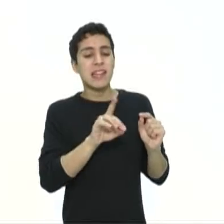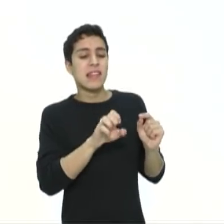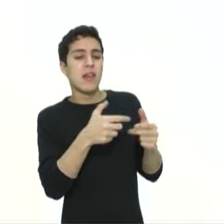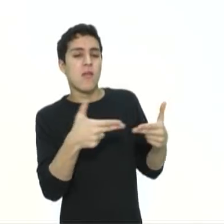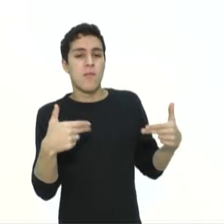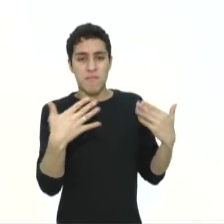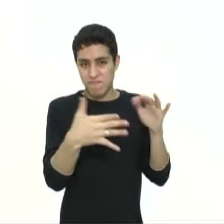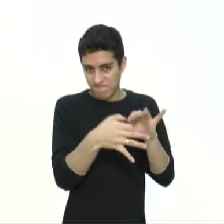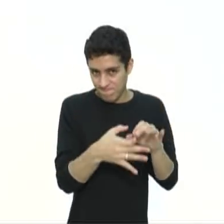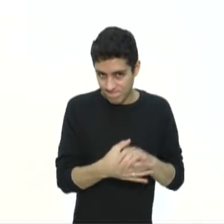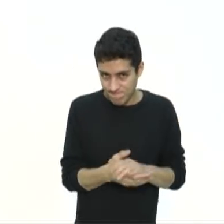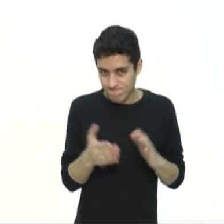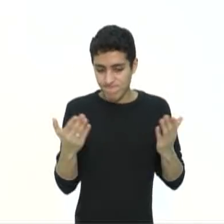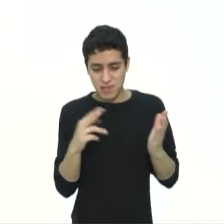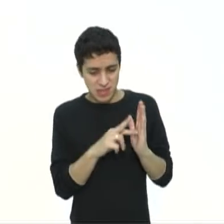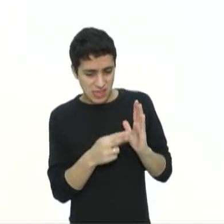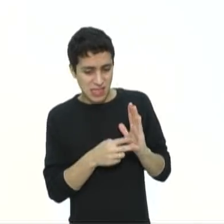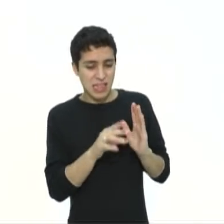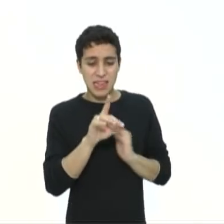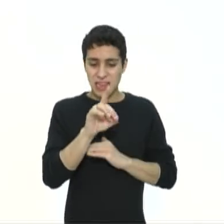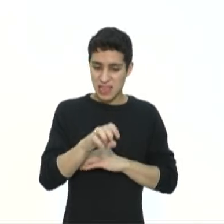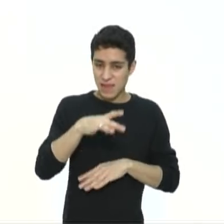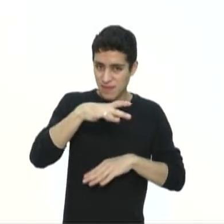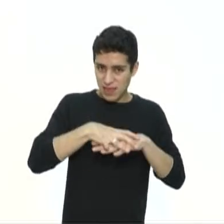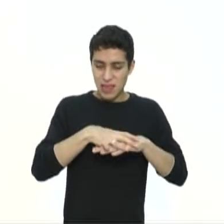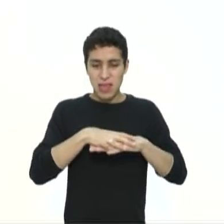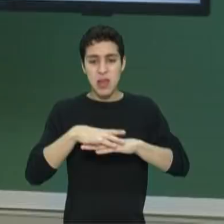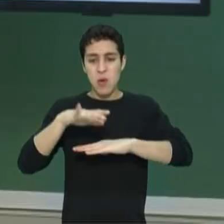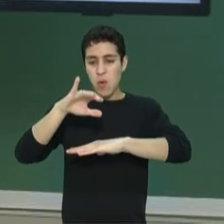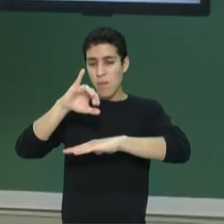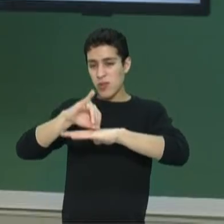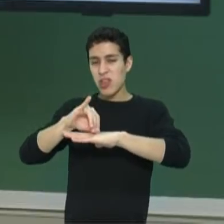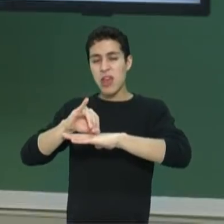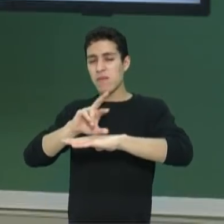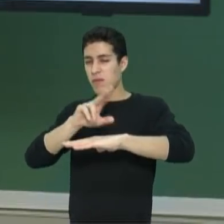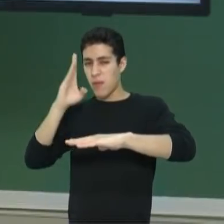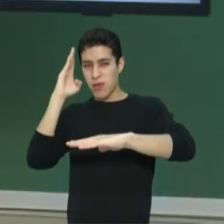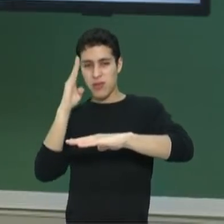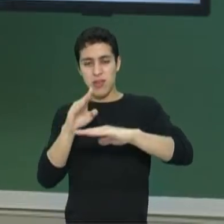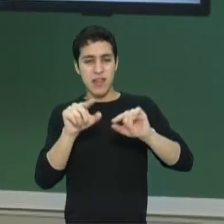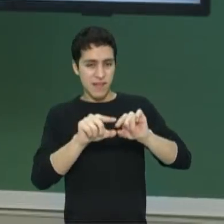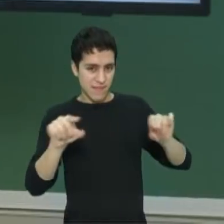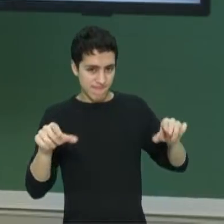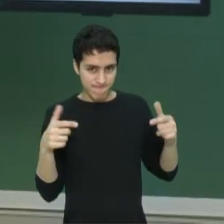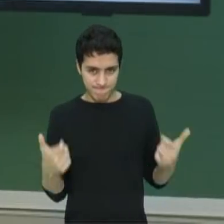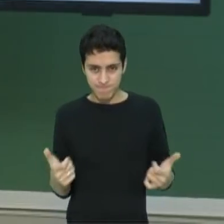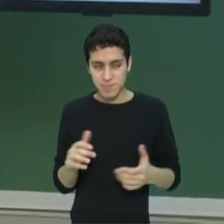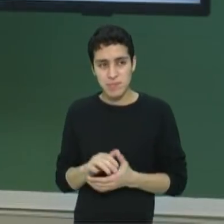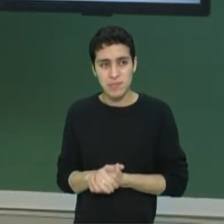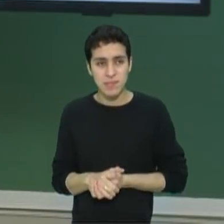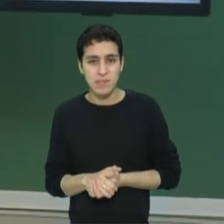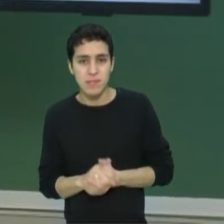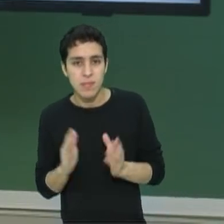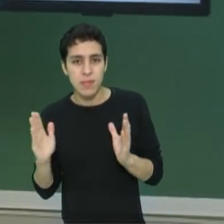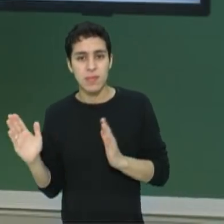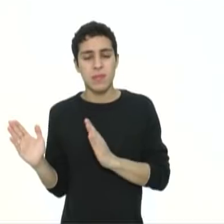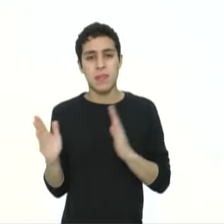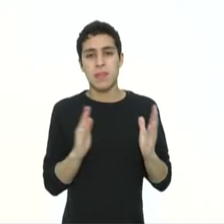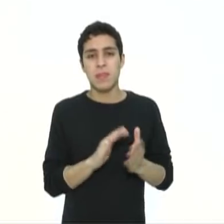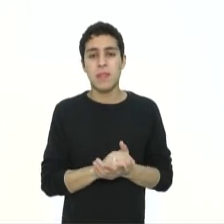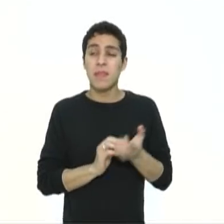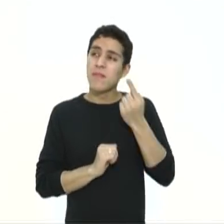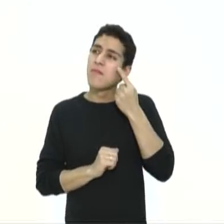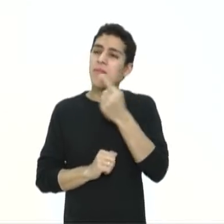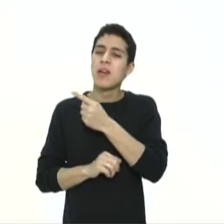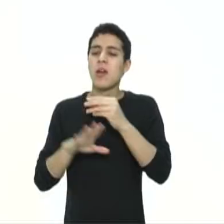algo, sendo então de matemática o objeto indireto da frase. Muito bem? Vamos então rever aqui o conceito